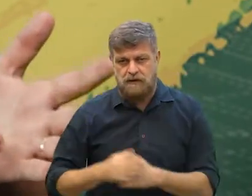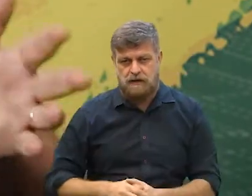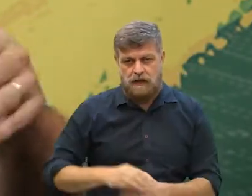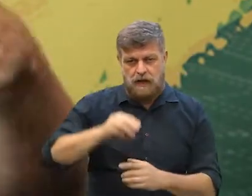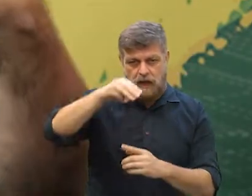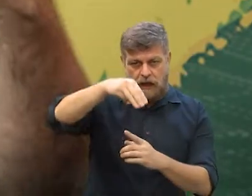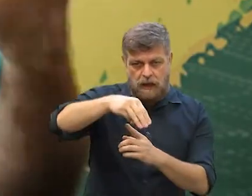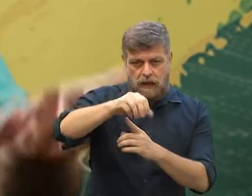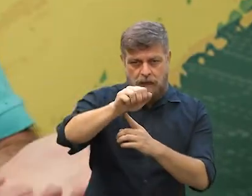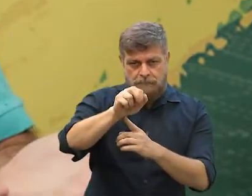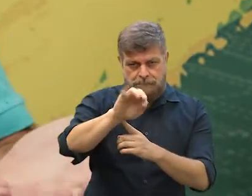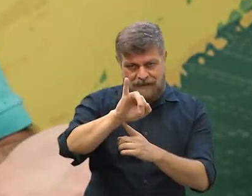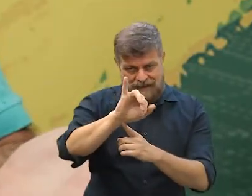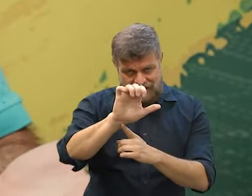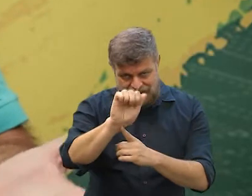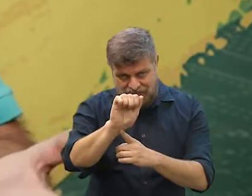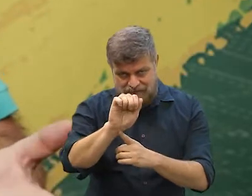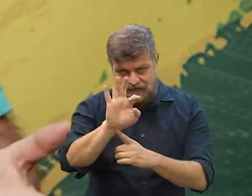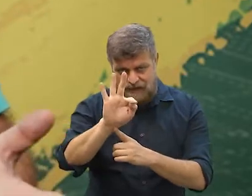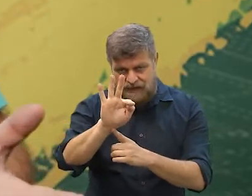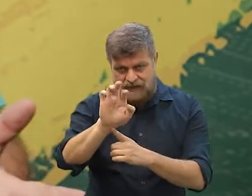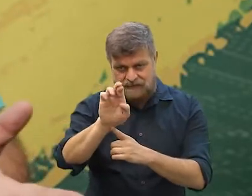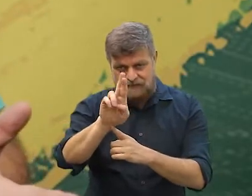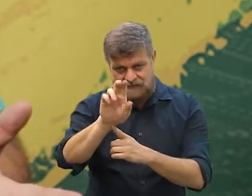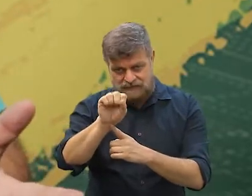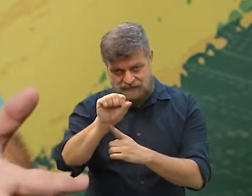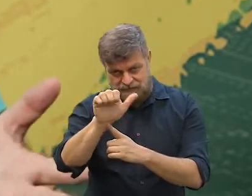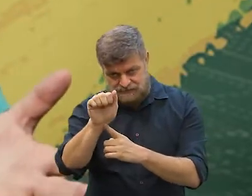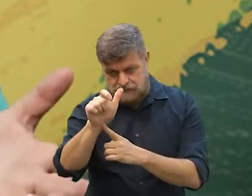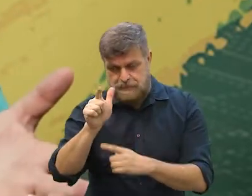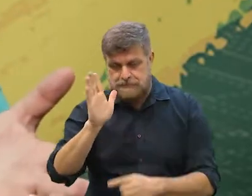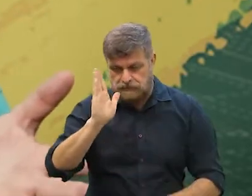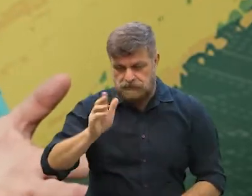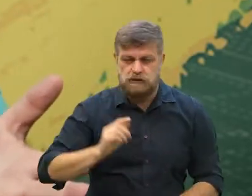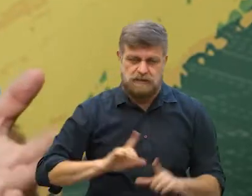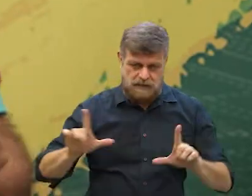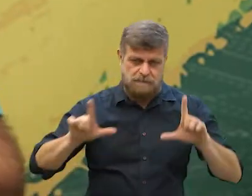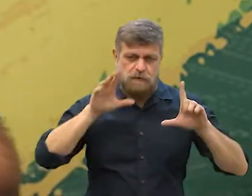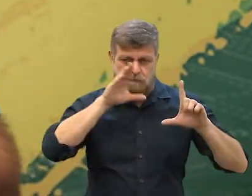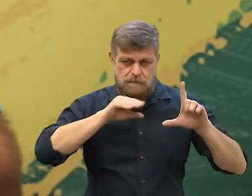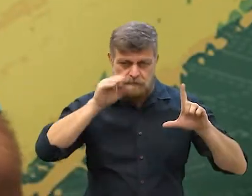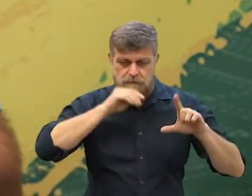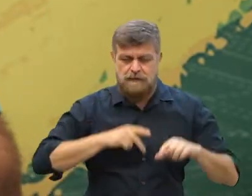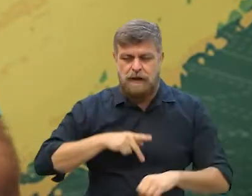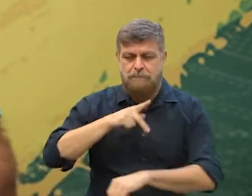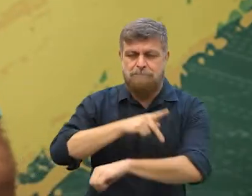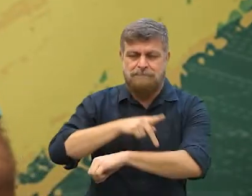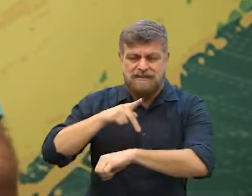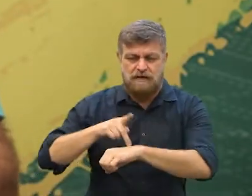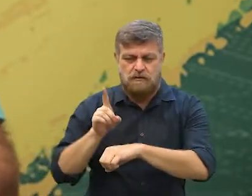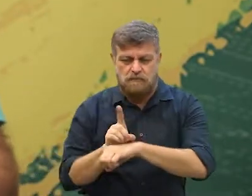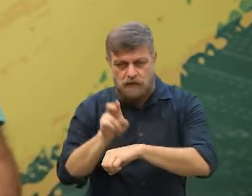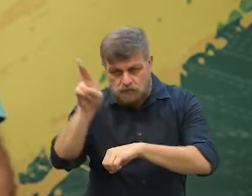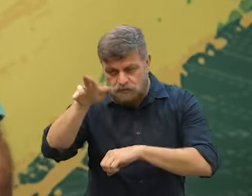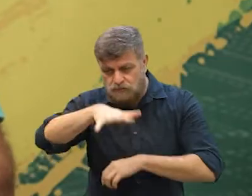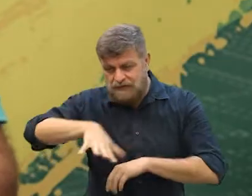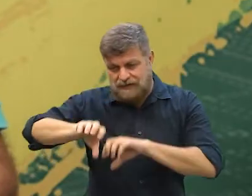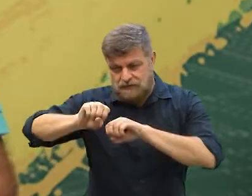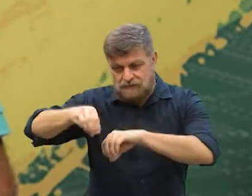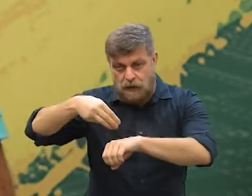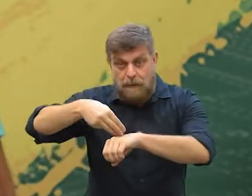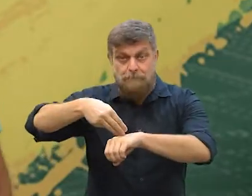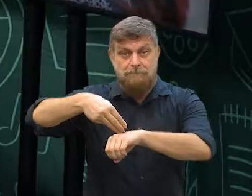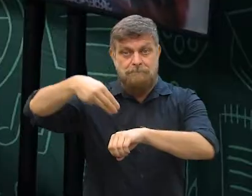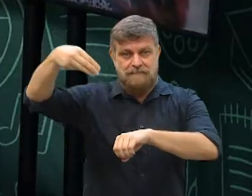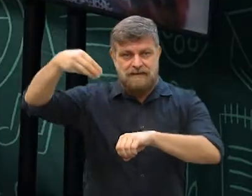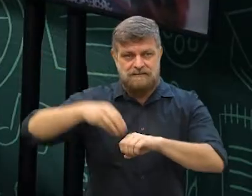Teresa que já participou em outras oportunidades aqui do quadro de olho na educação ela quer pedagoga Doutora em educação mestre